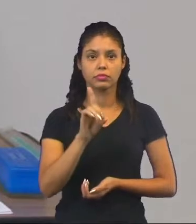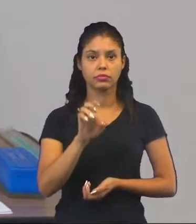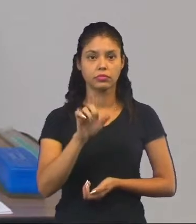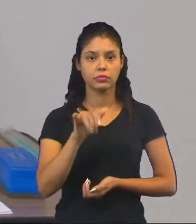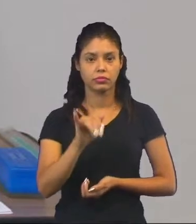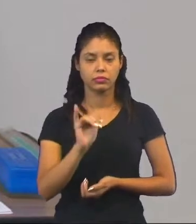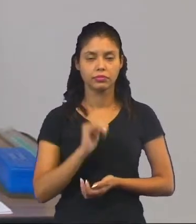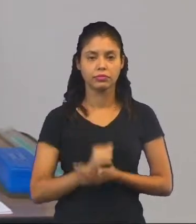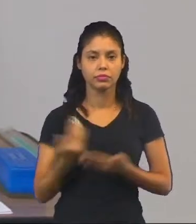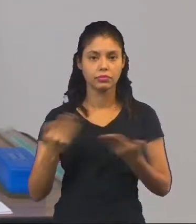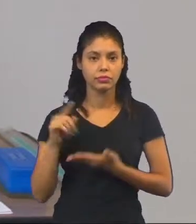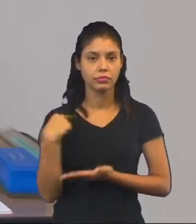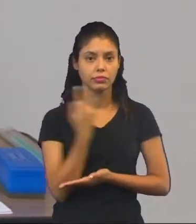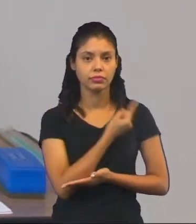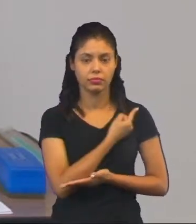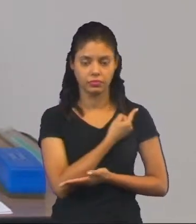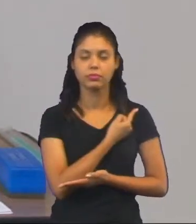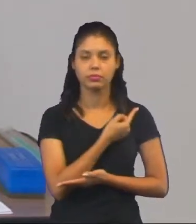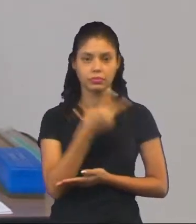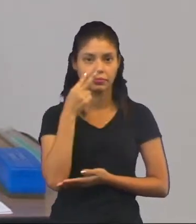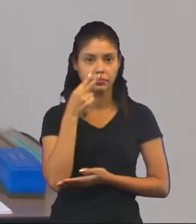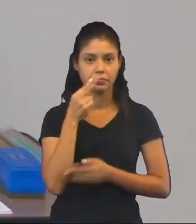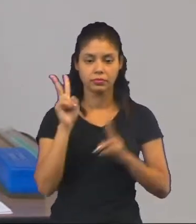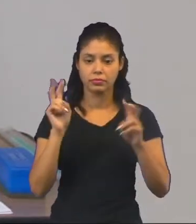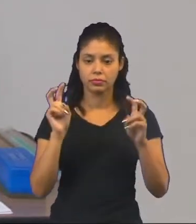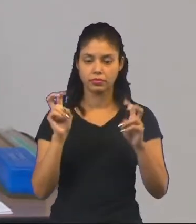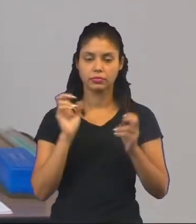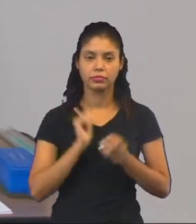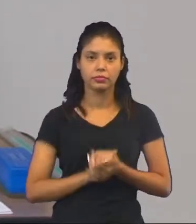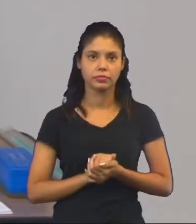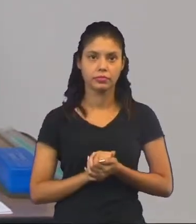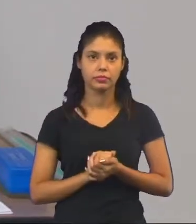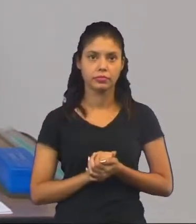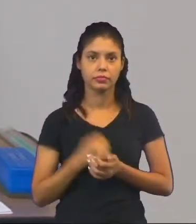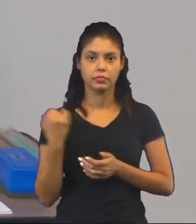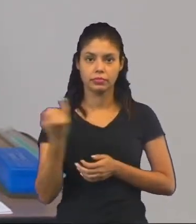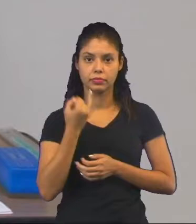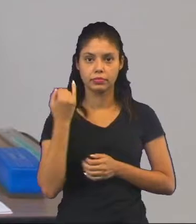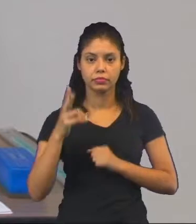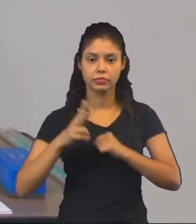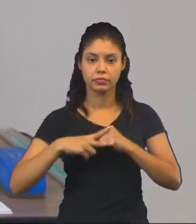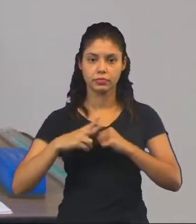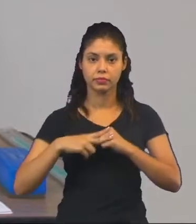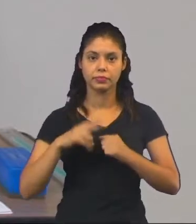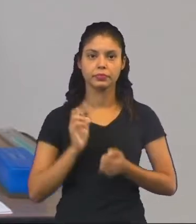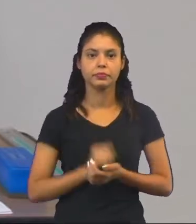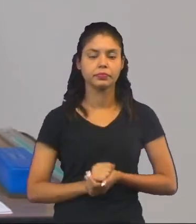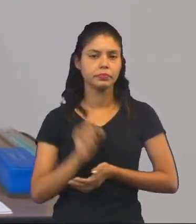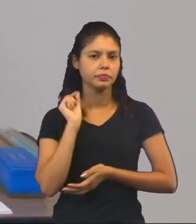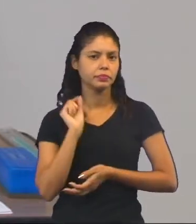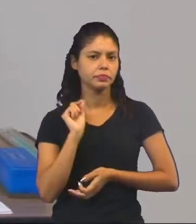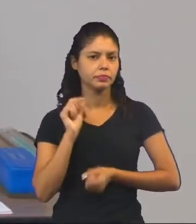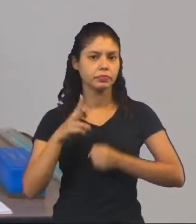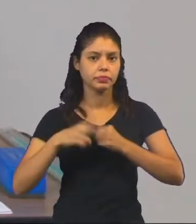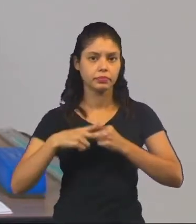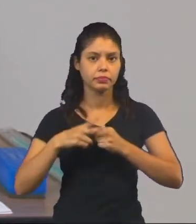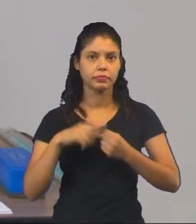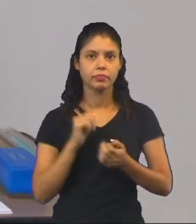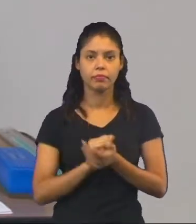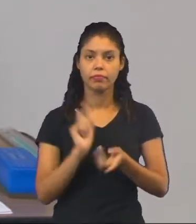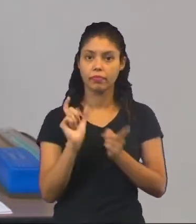Deli e hoje abordaremos o assunto muito importante que são verbos. E o que são verbos?